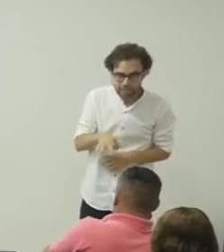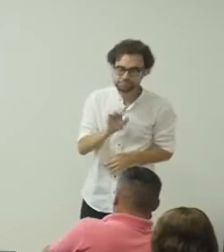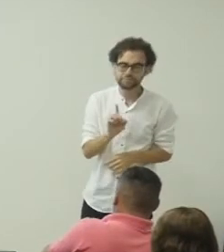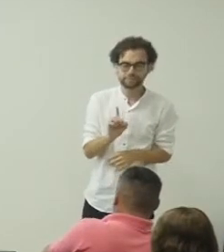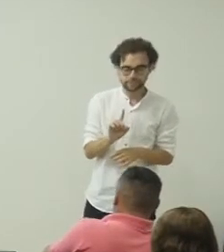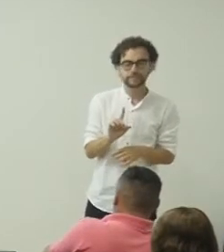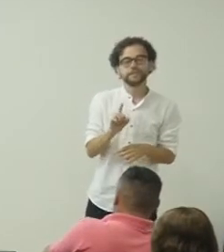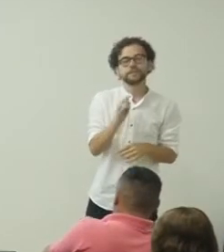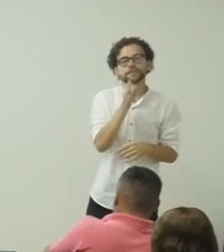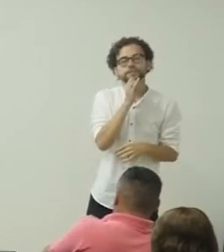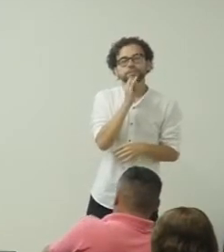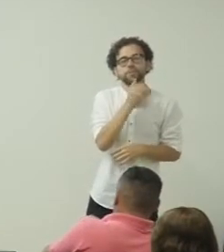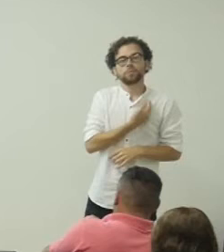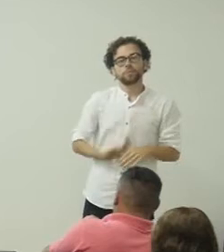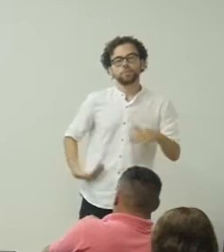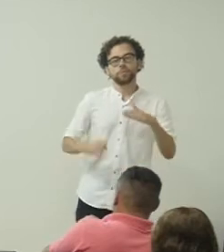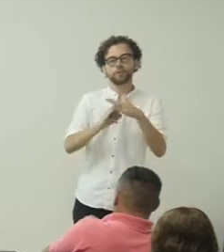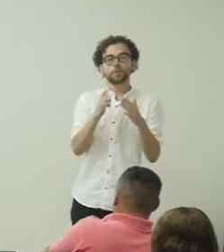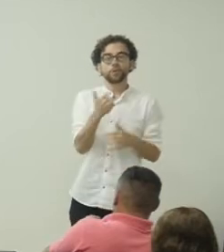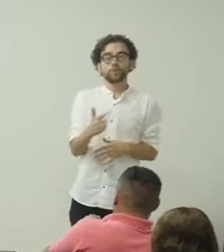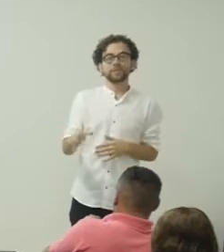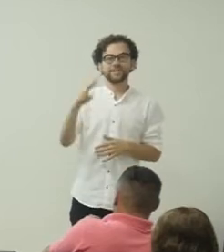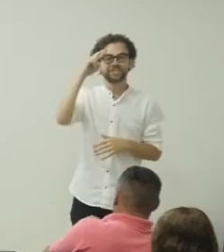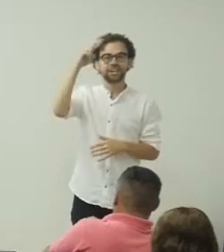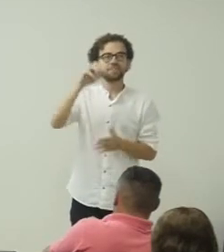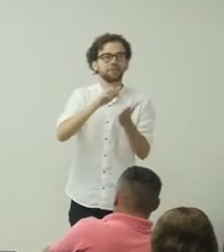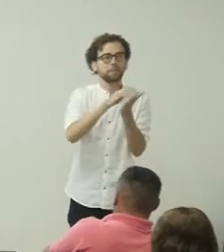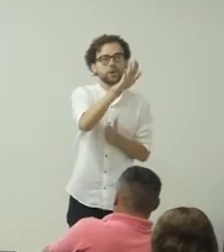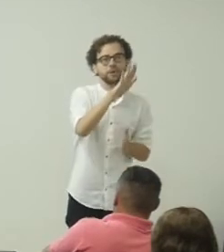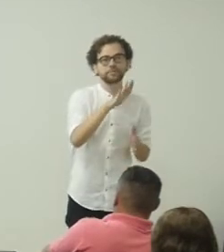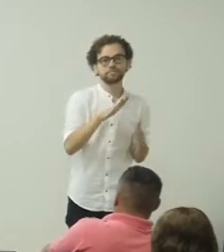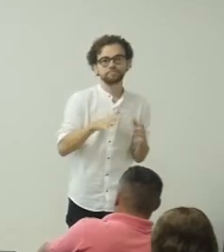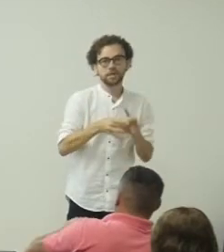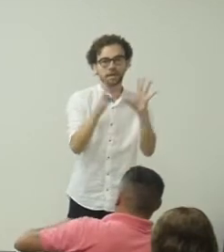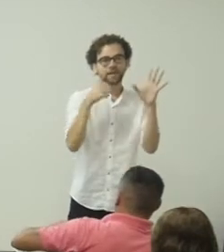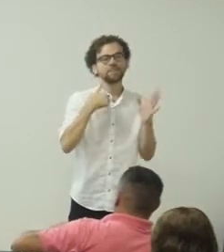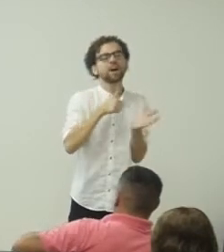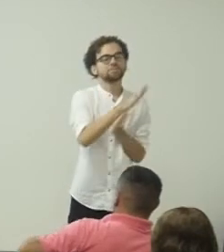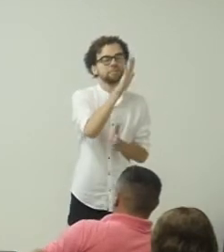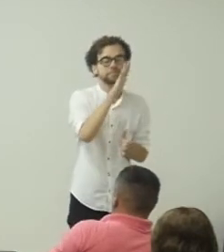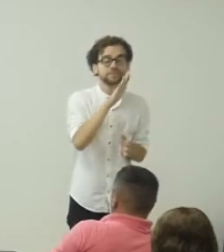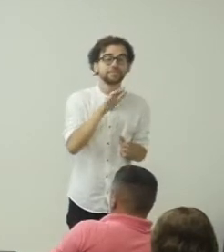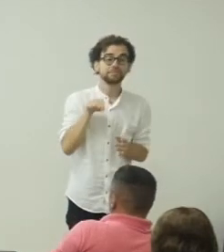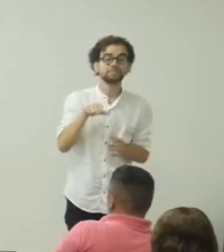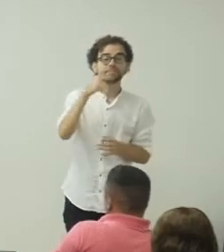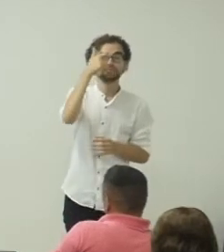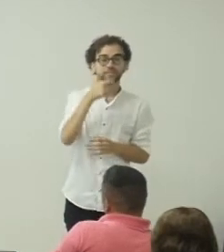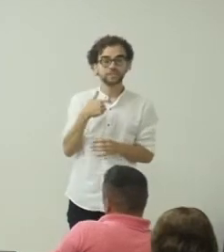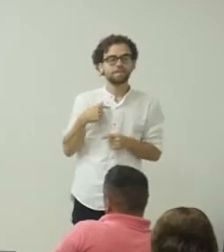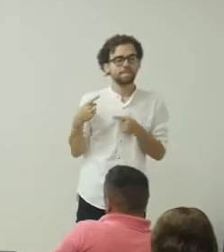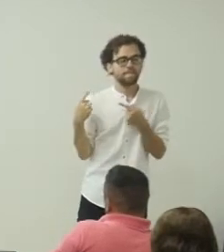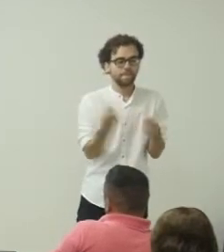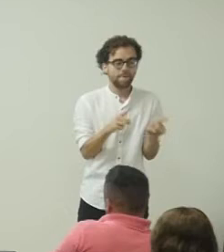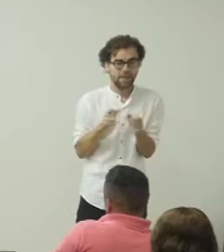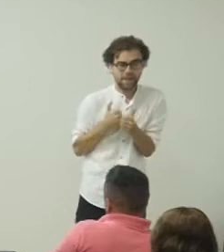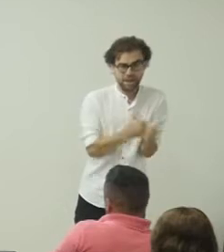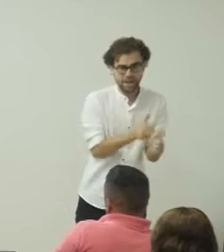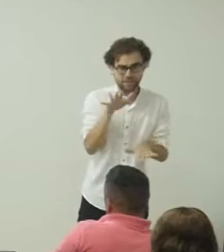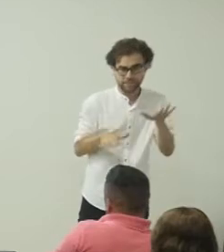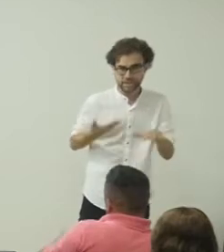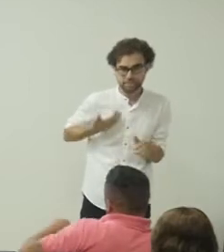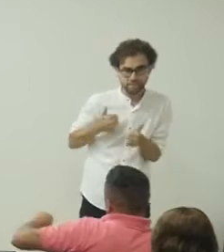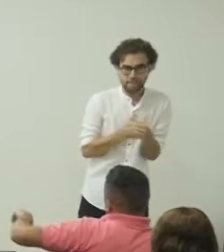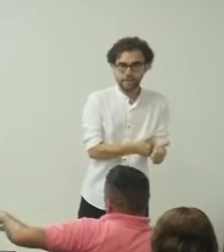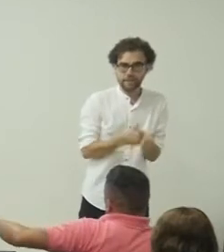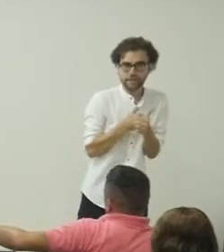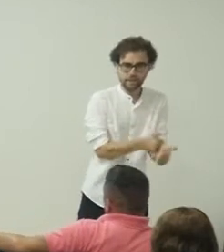em instituições públicas, por exemplo, que você não tem um chefe que pode te mandar embora a bel prazer dele, ele vai ficar te perseguindo. Pode ser um colega que ele vai